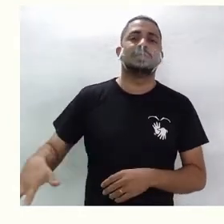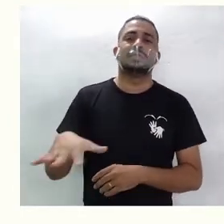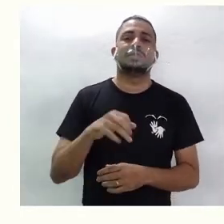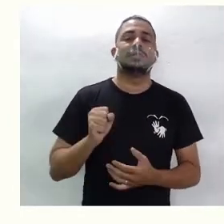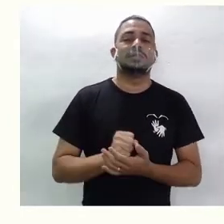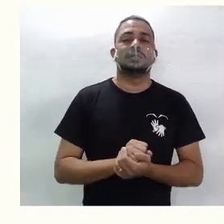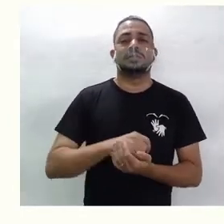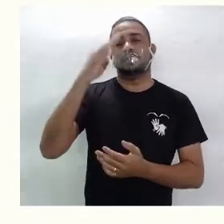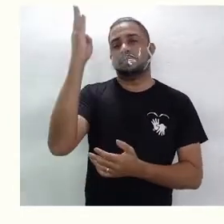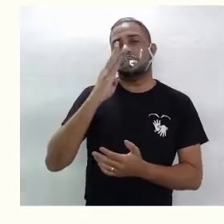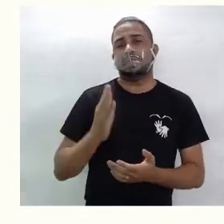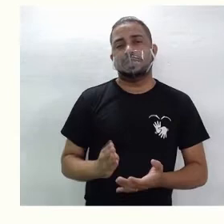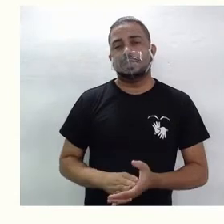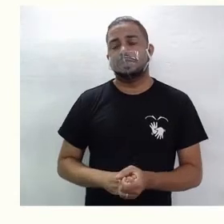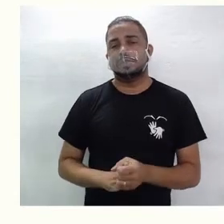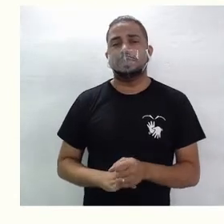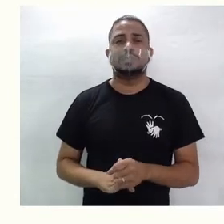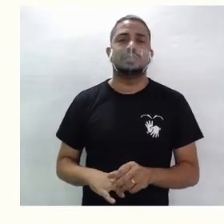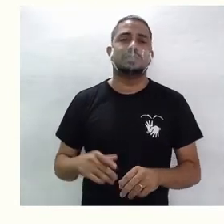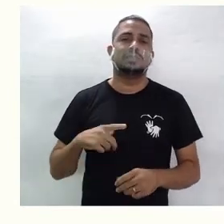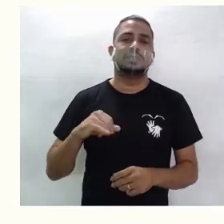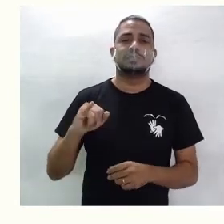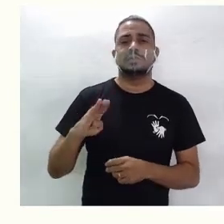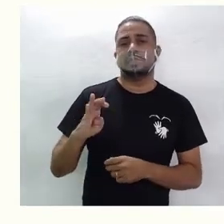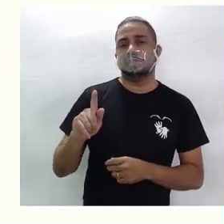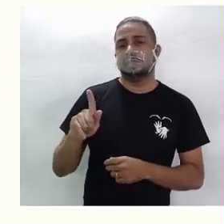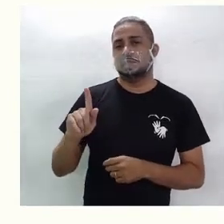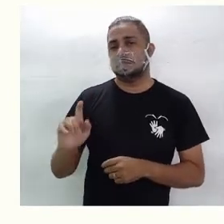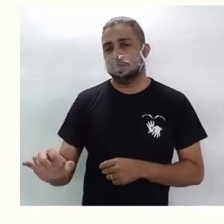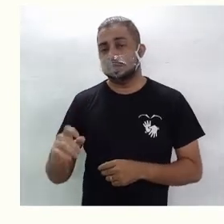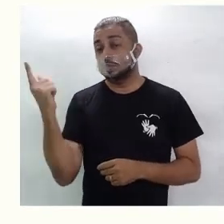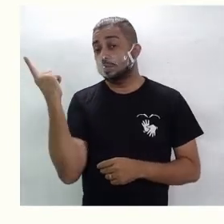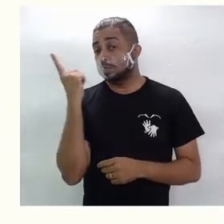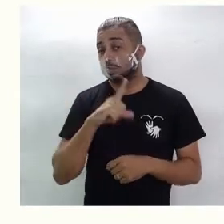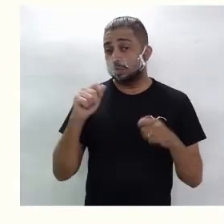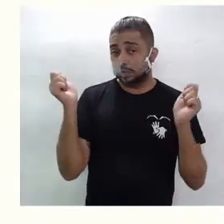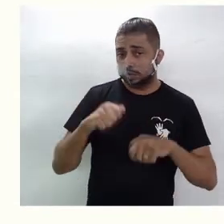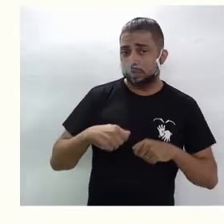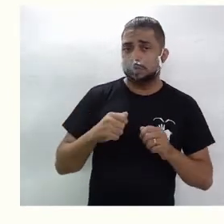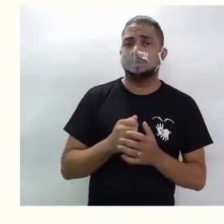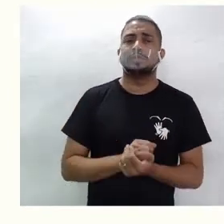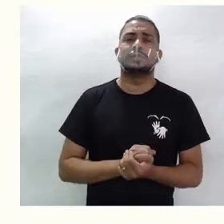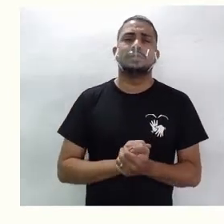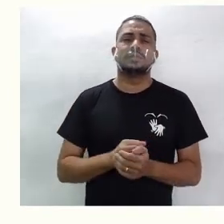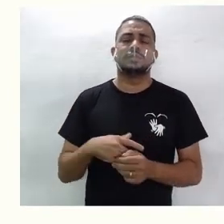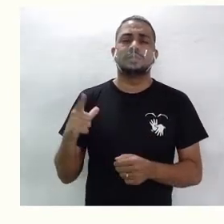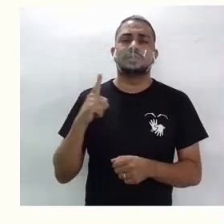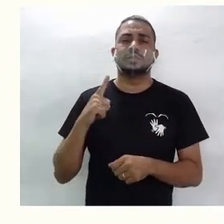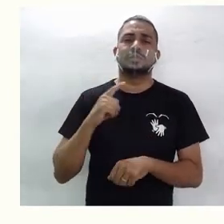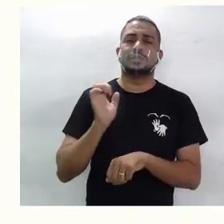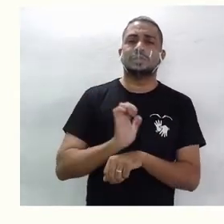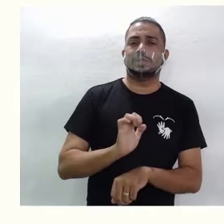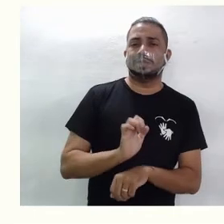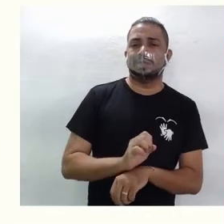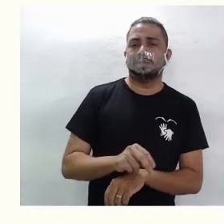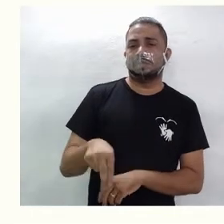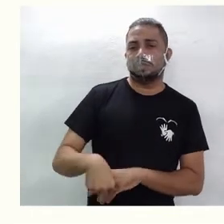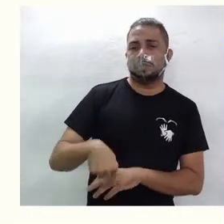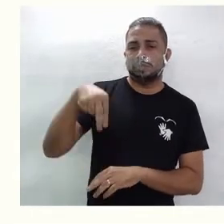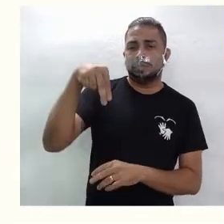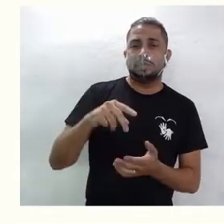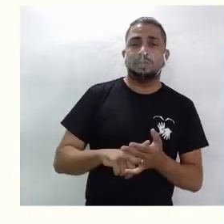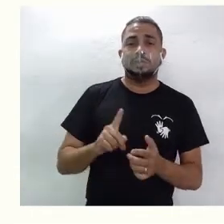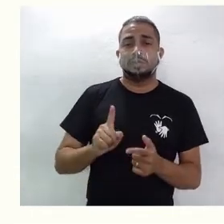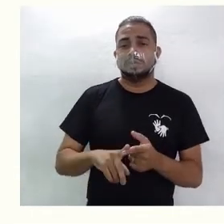Brasil, tá? Então, através do IBGE, nós conseguimos aí colocar os estados do norte com as suas